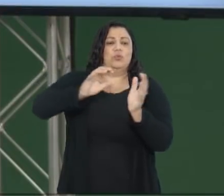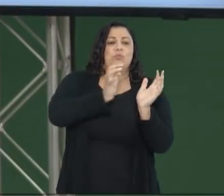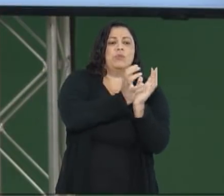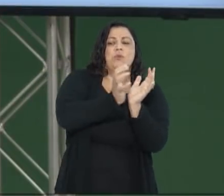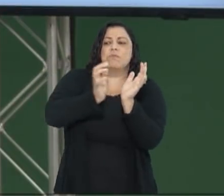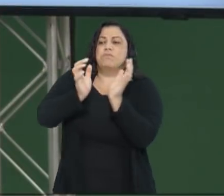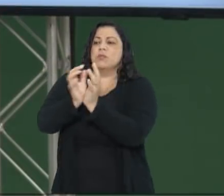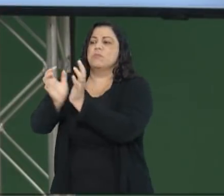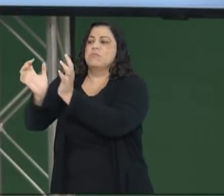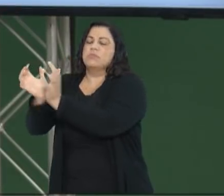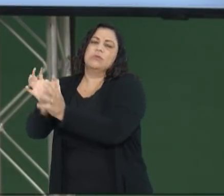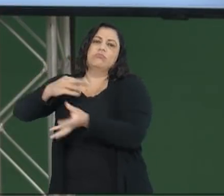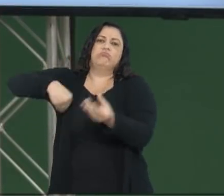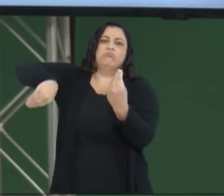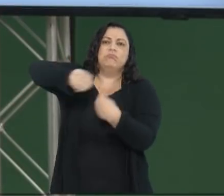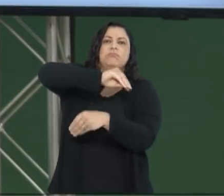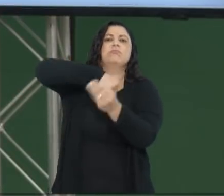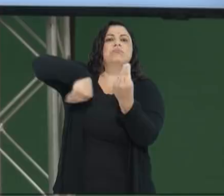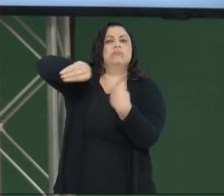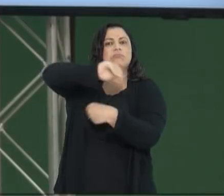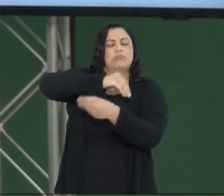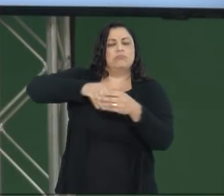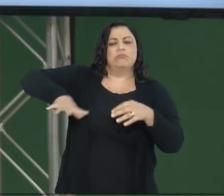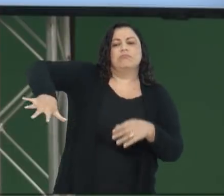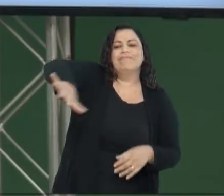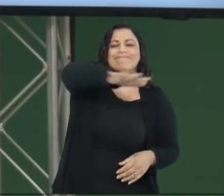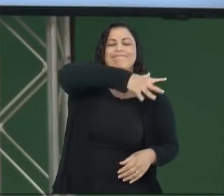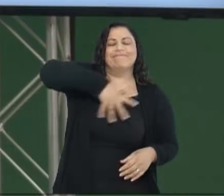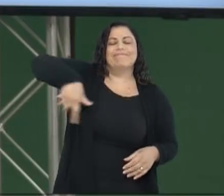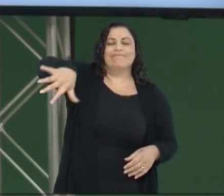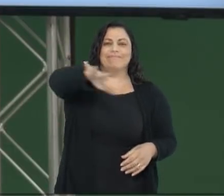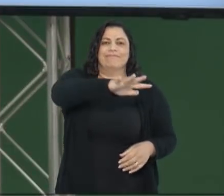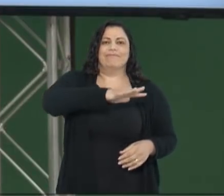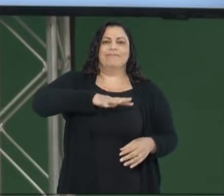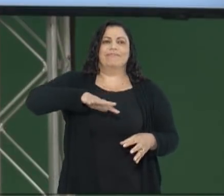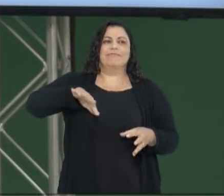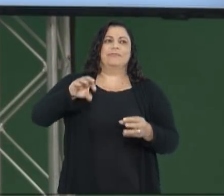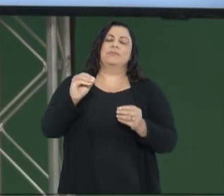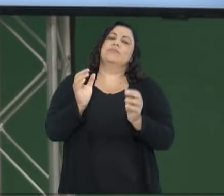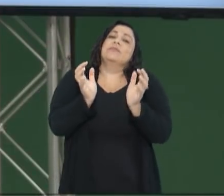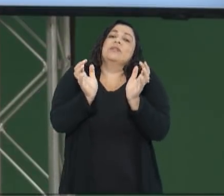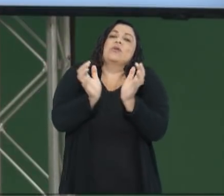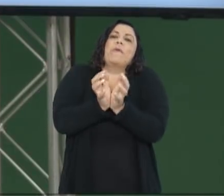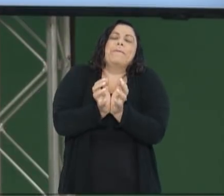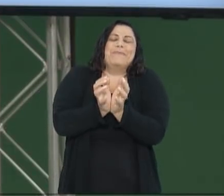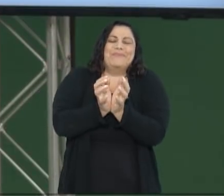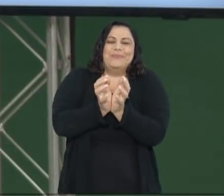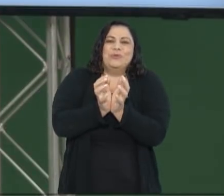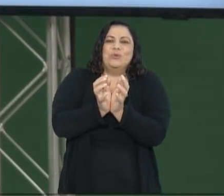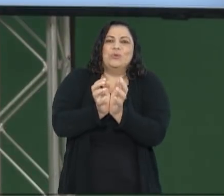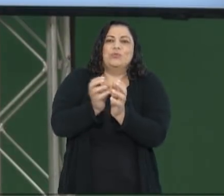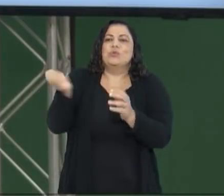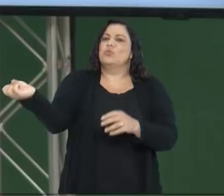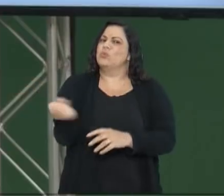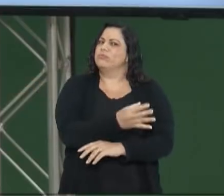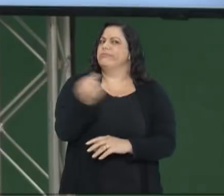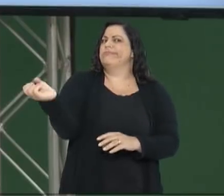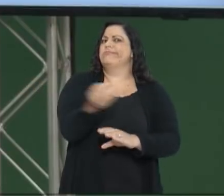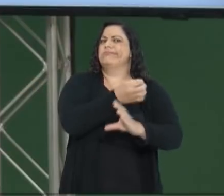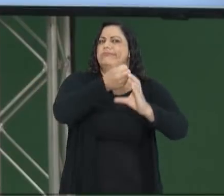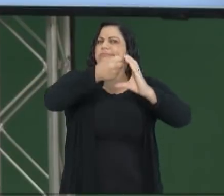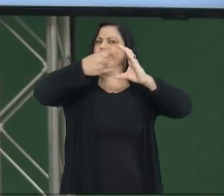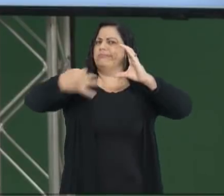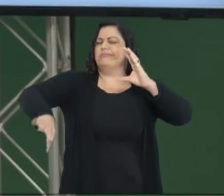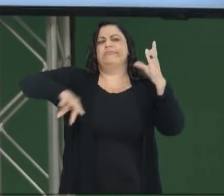que ocupam essas áreas, né? O resultado serão povos com novas características devidas a